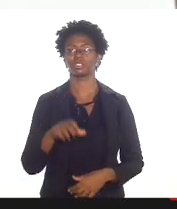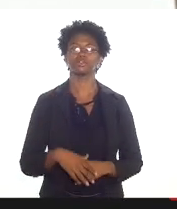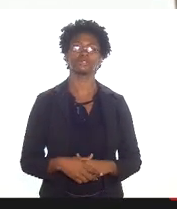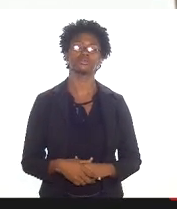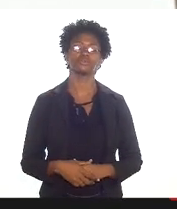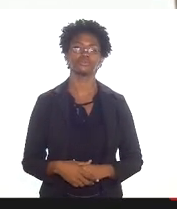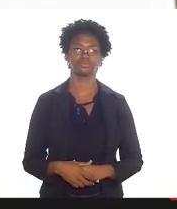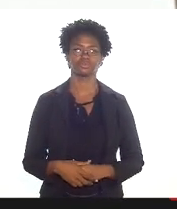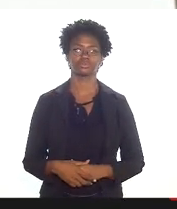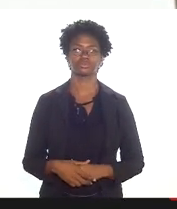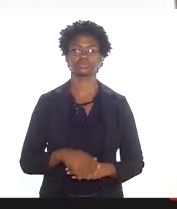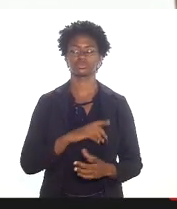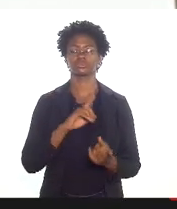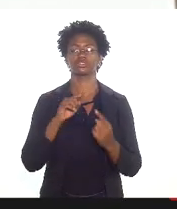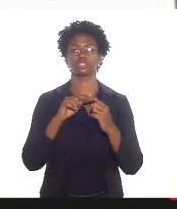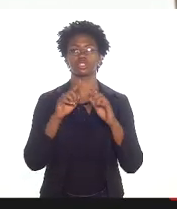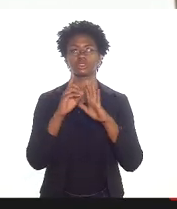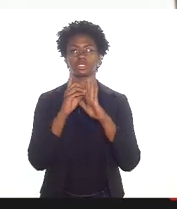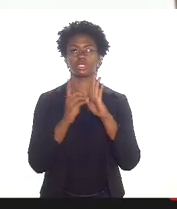sobre o decreto